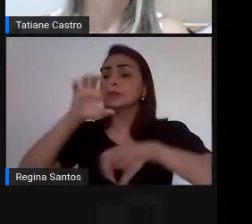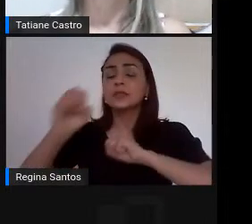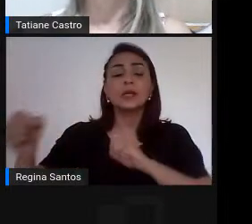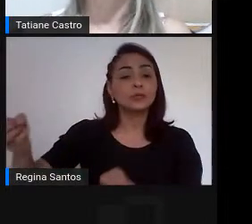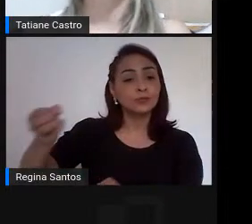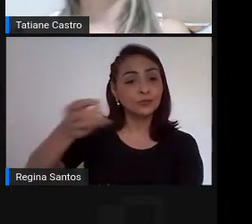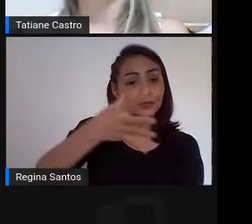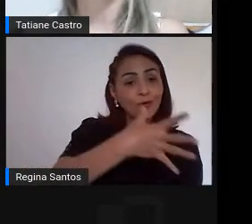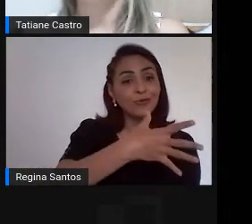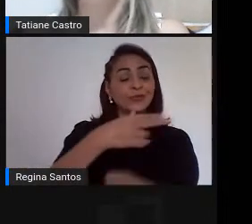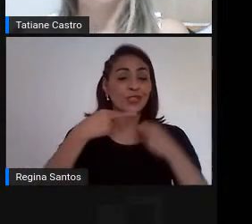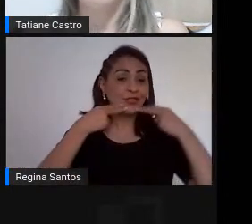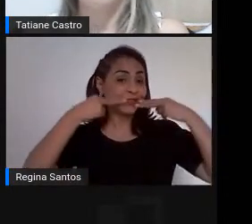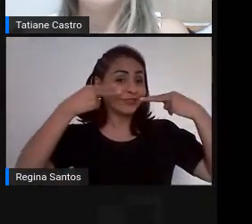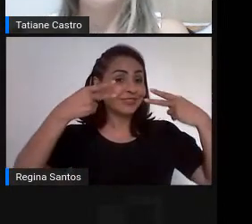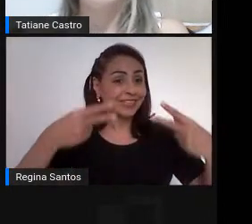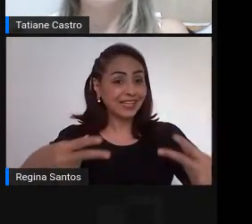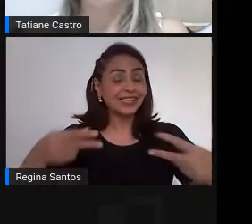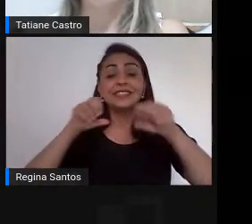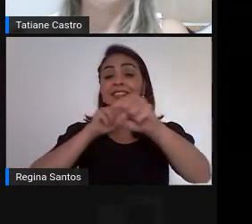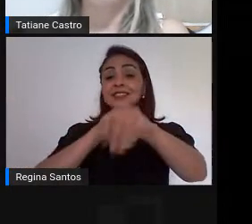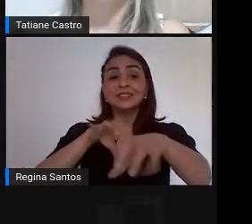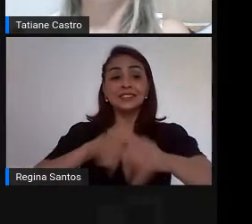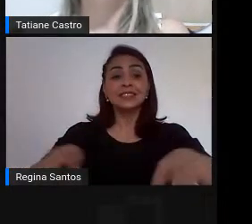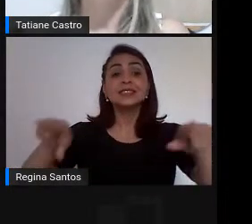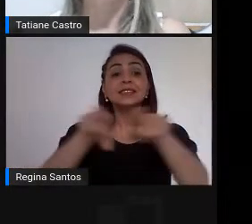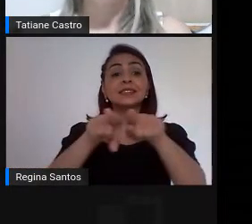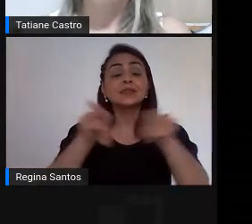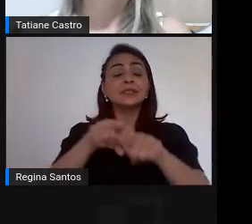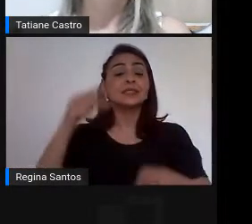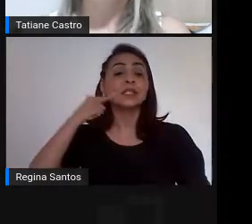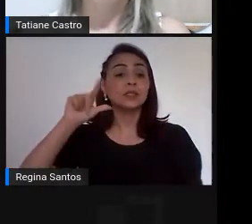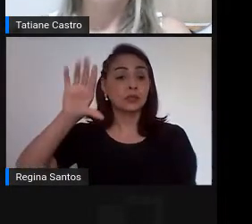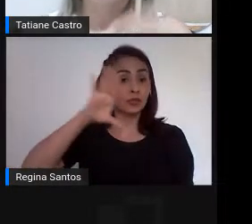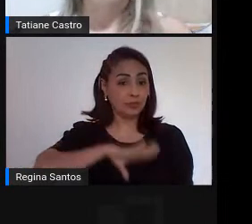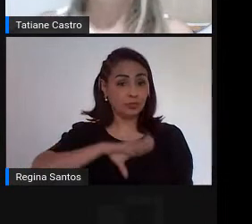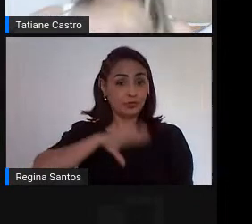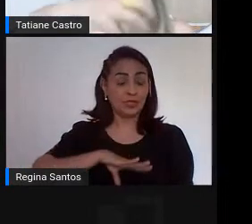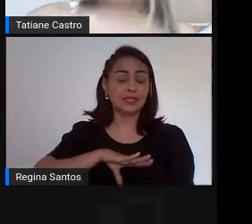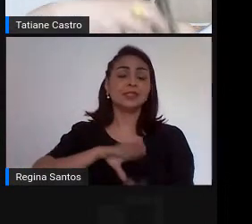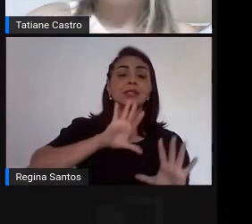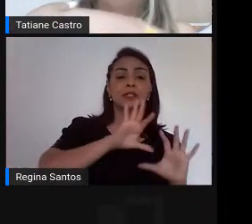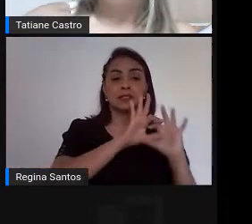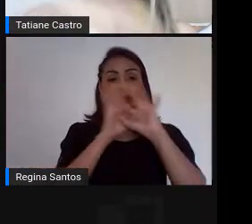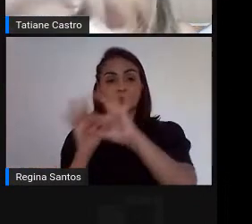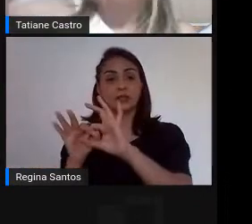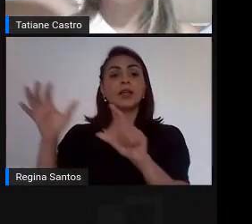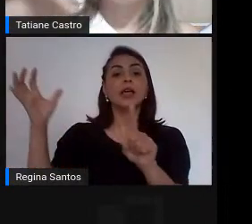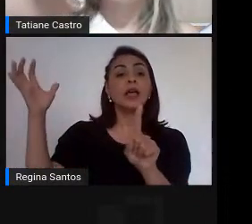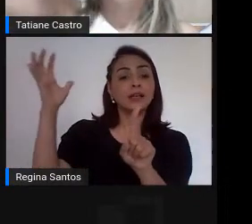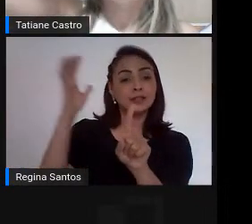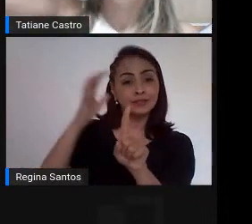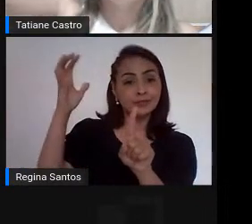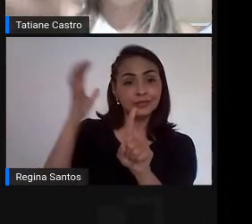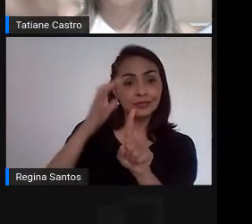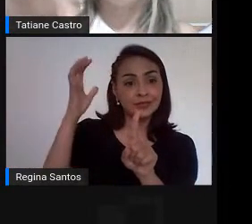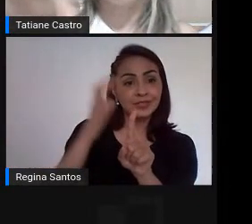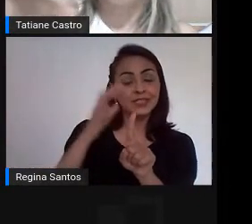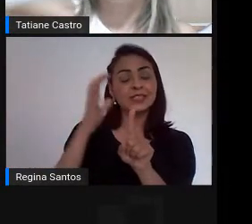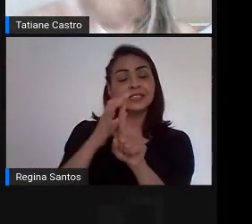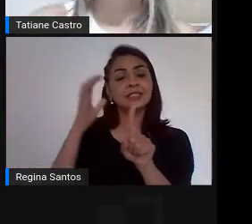UFAC e o ensino da língua portuguesa nesse contexto, né? Então, essa influência dentro dessas diferenças